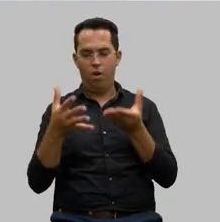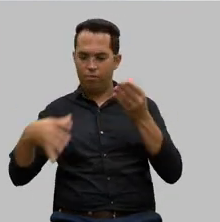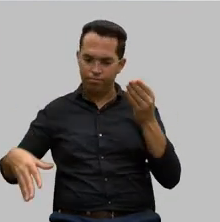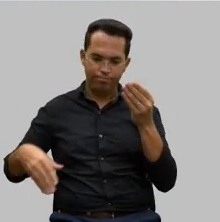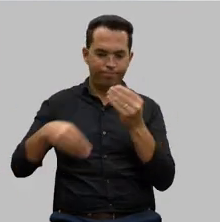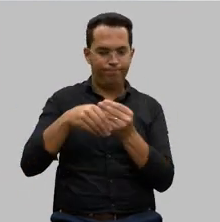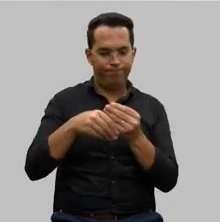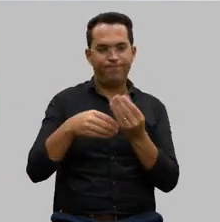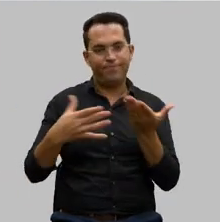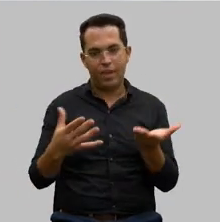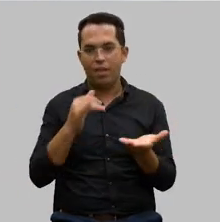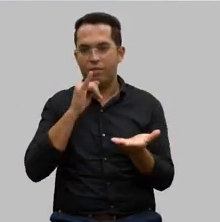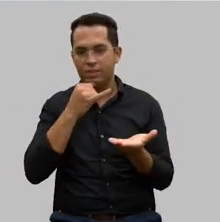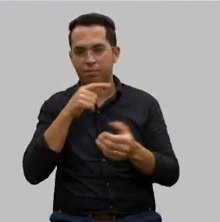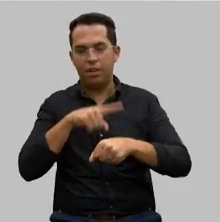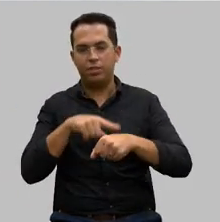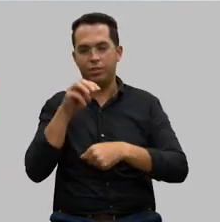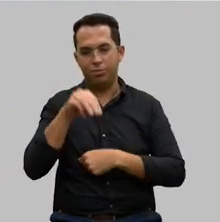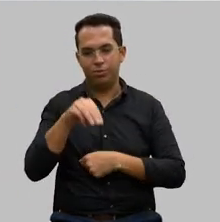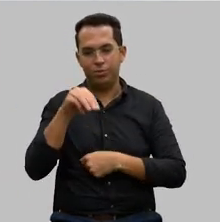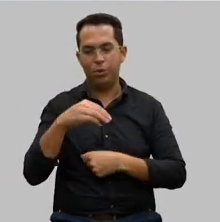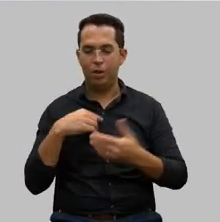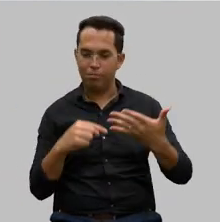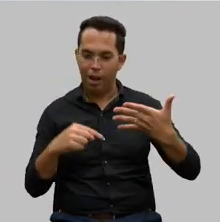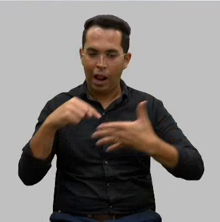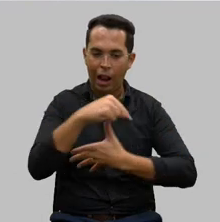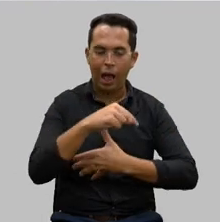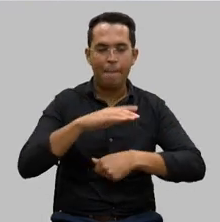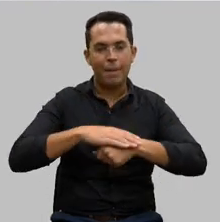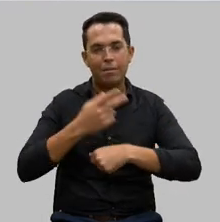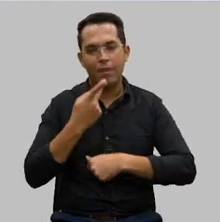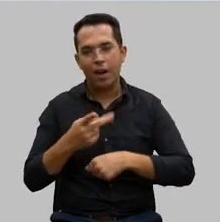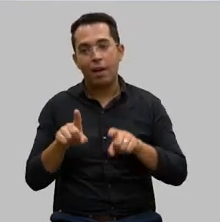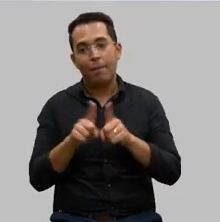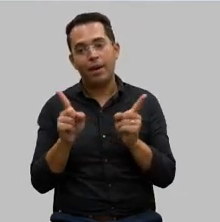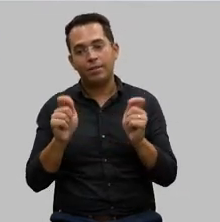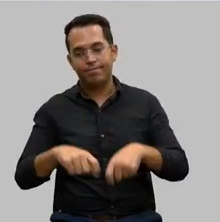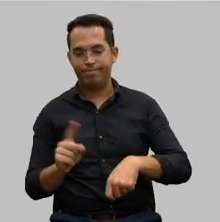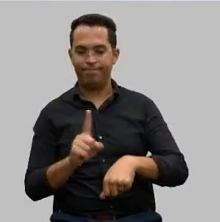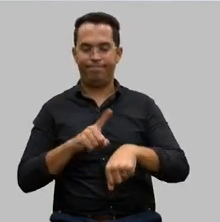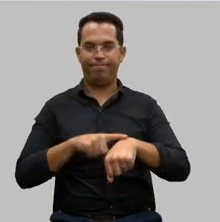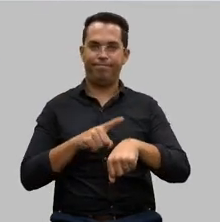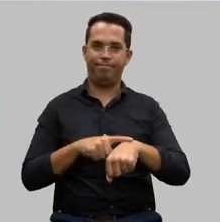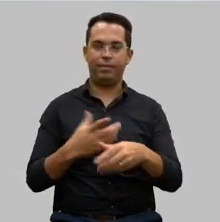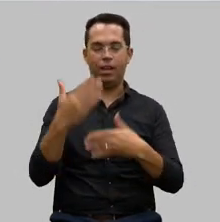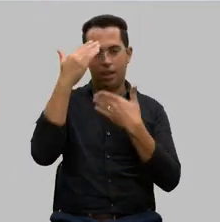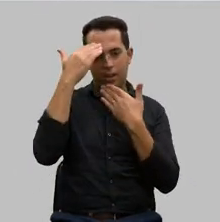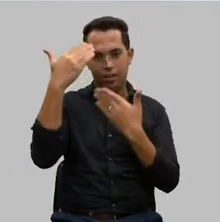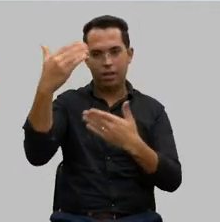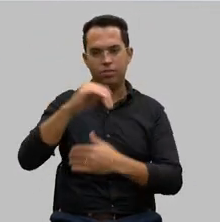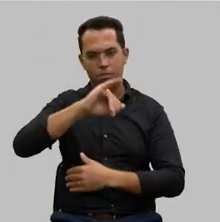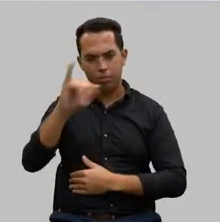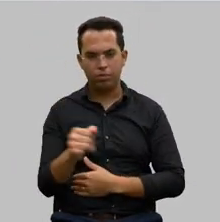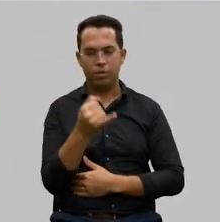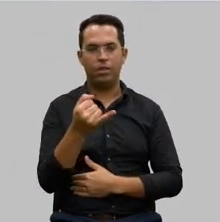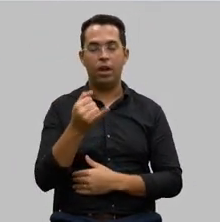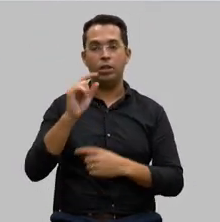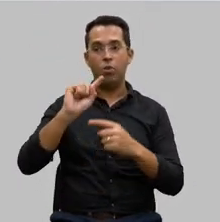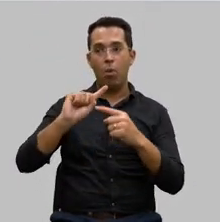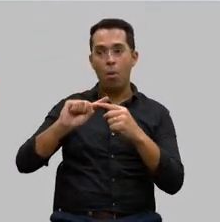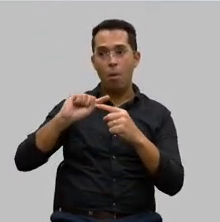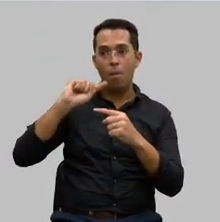igual tinha muita coisa para falar então encerra aqui a minha fala e agradeço vocês a oportunidade e que o